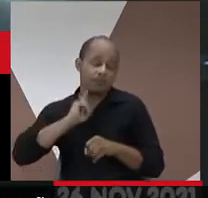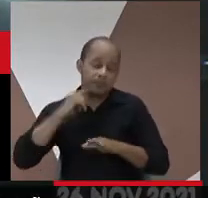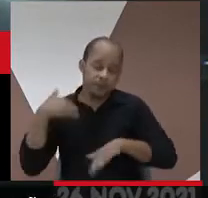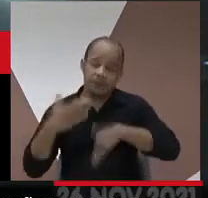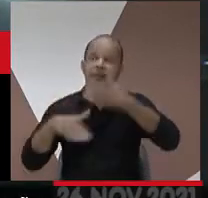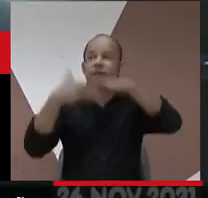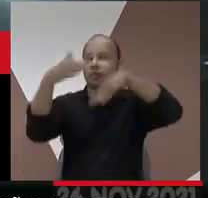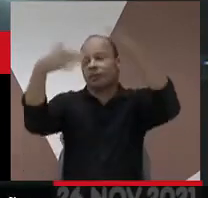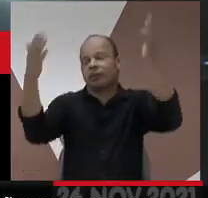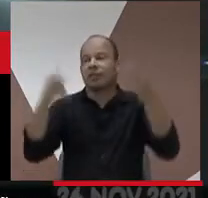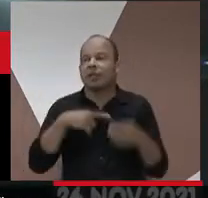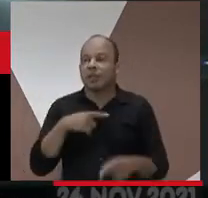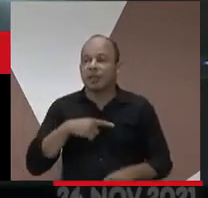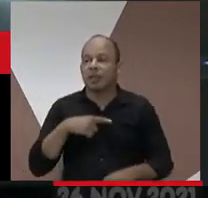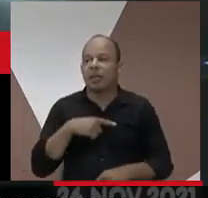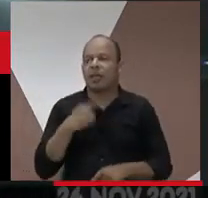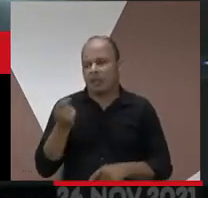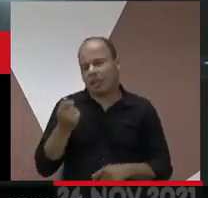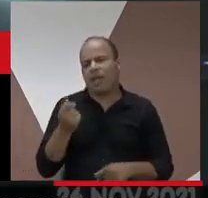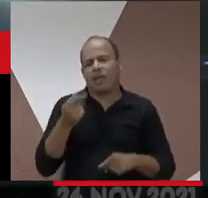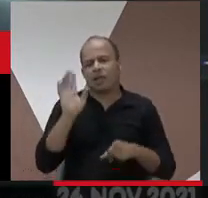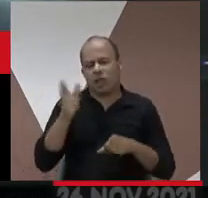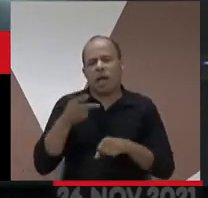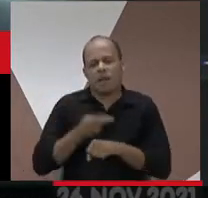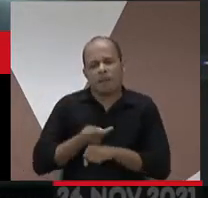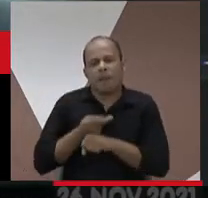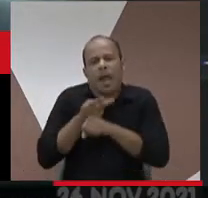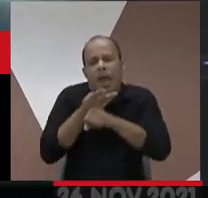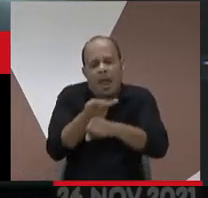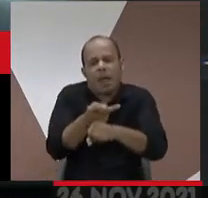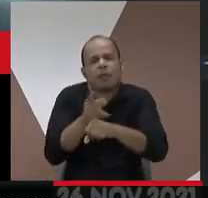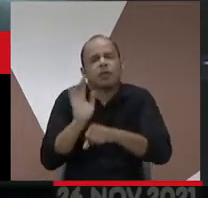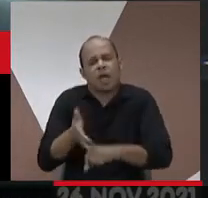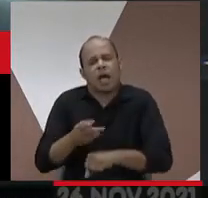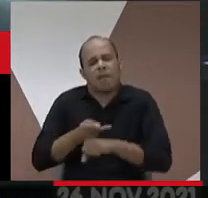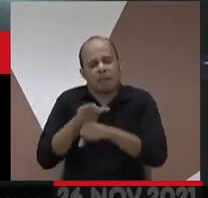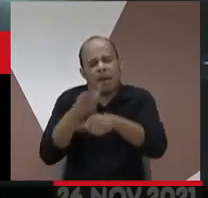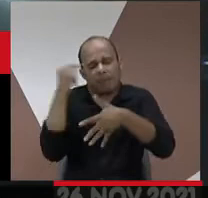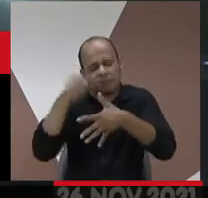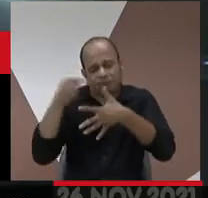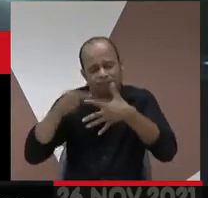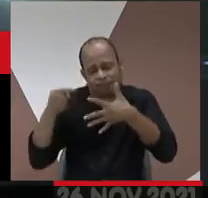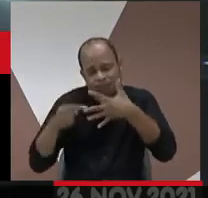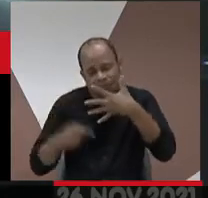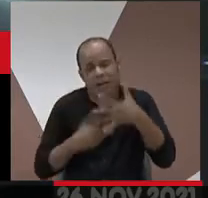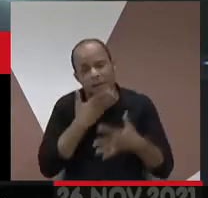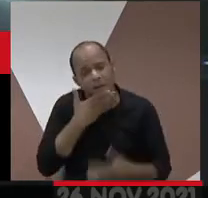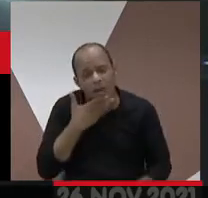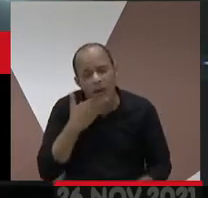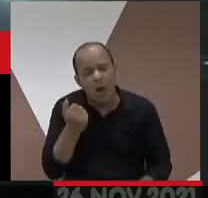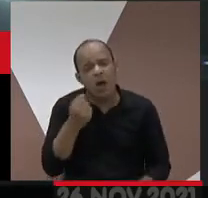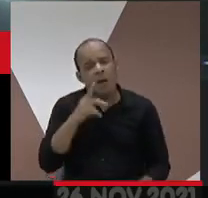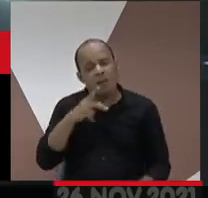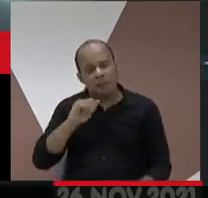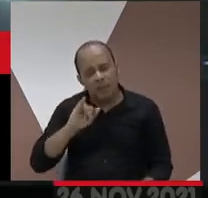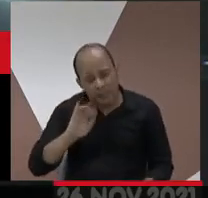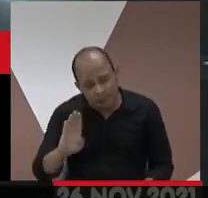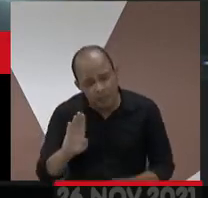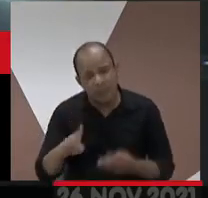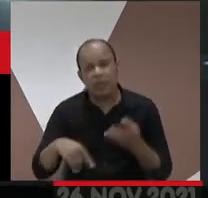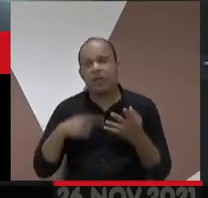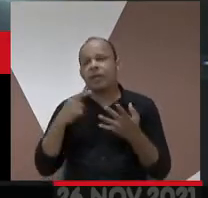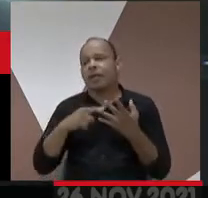de oportunidade, melhoria de vida, melhoria de receitas públicas, de PIB,